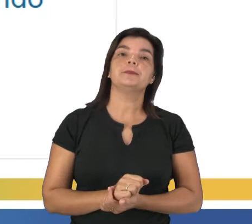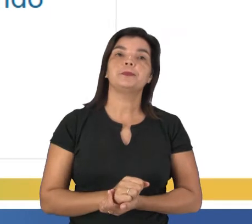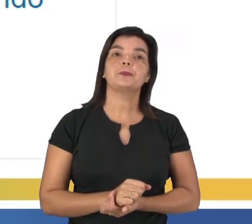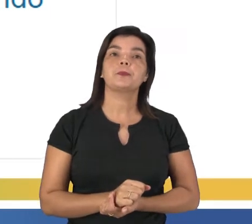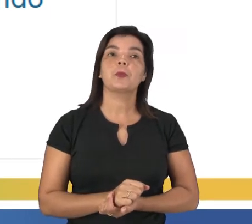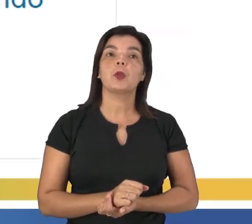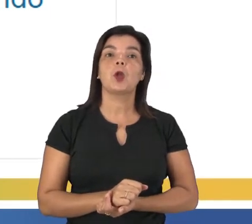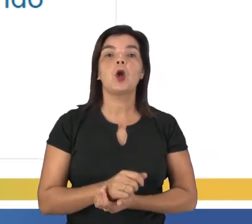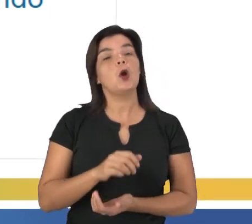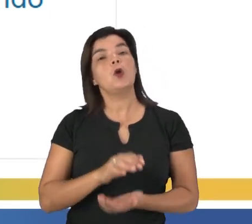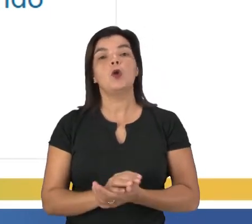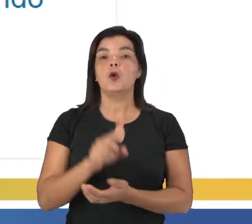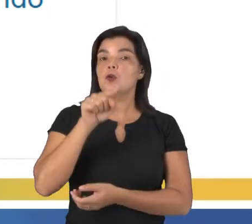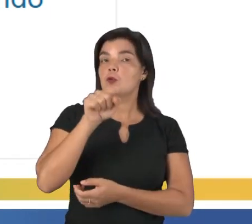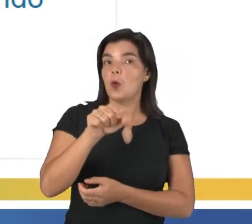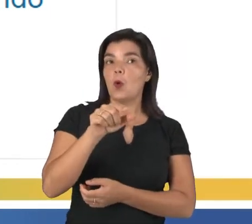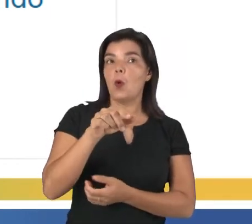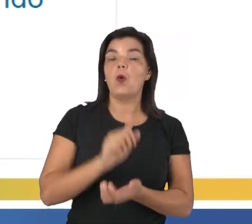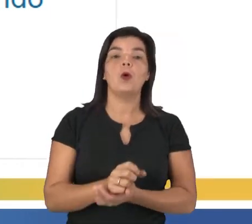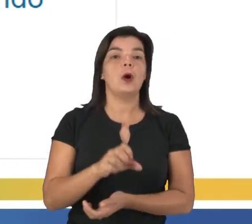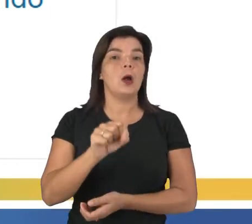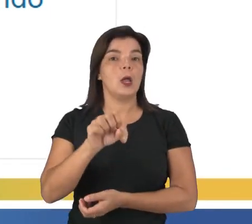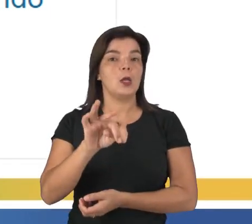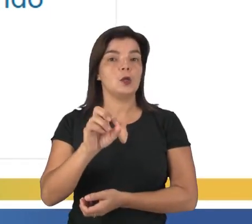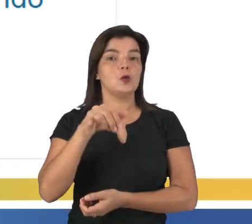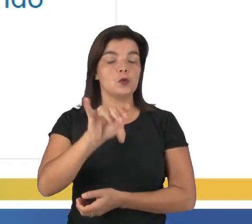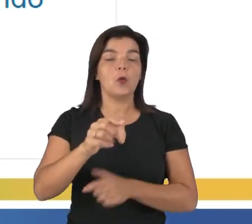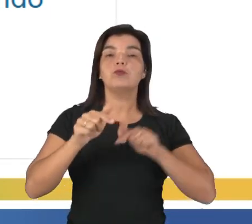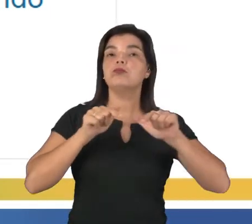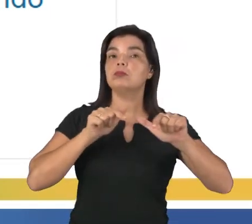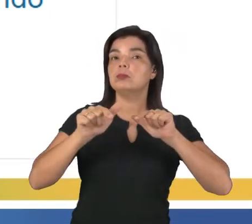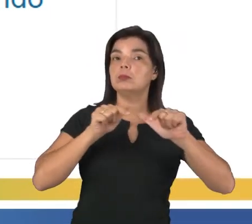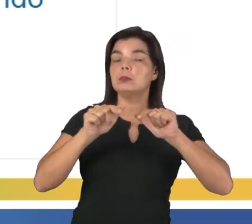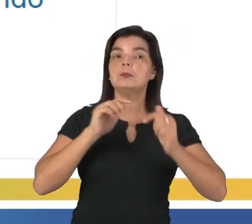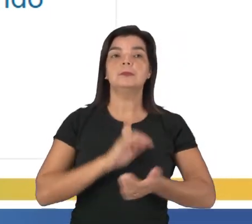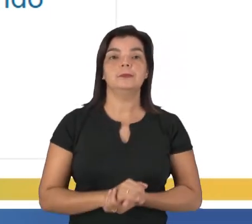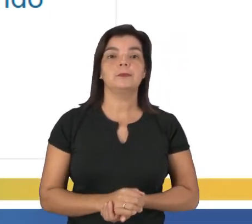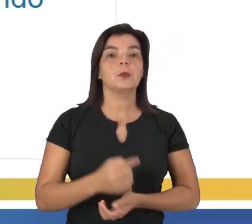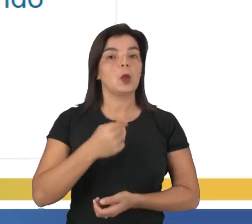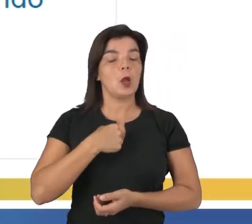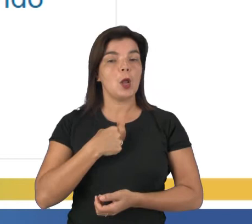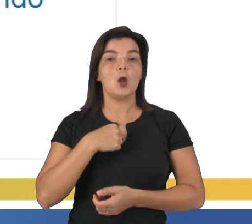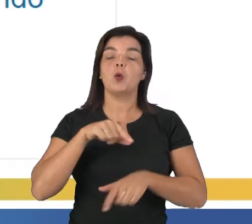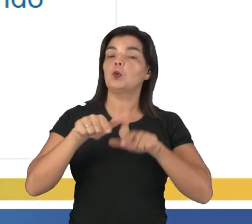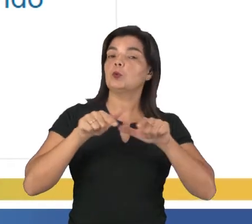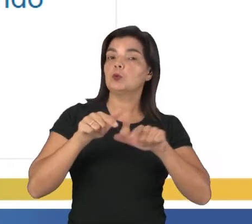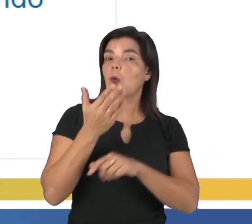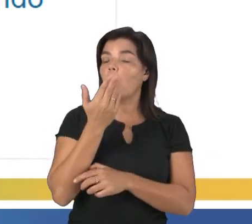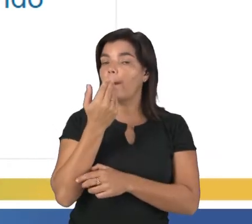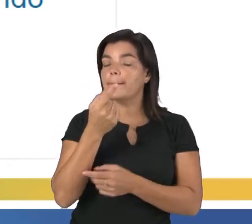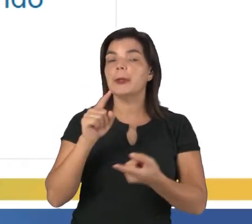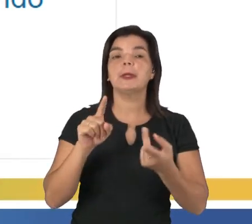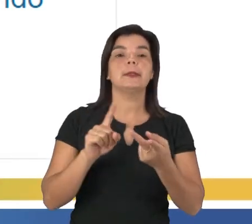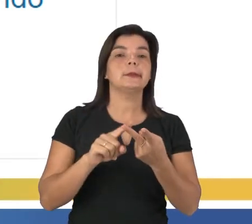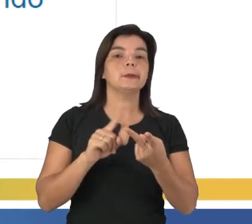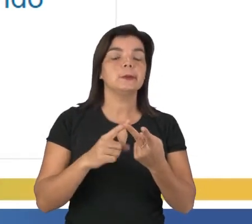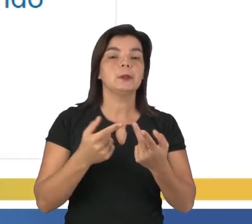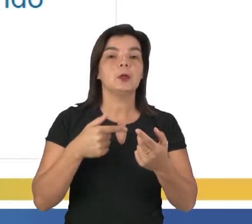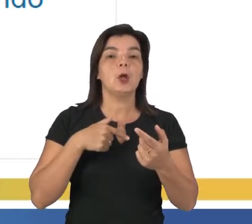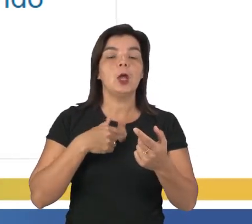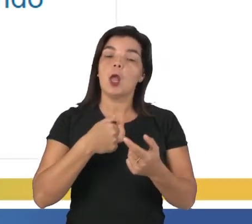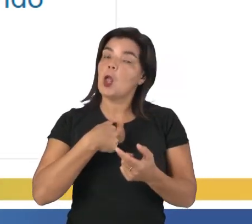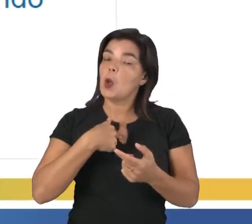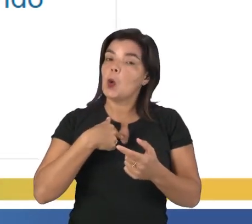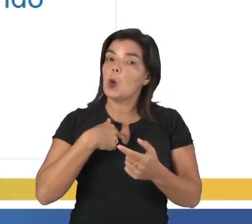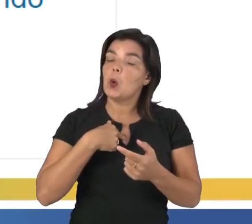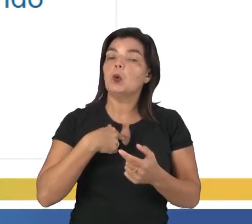Eu estou trabalhando, ou seja, eu estou trabalhando. Eu estou comendo, eu estou